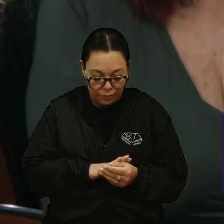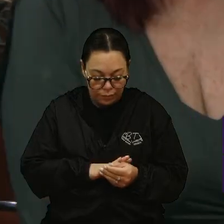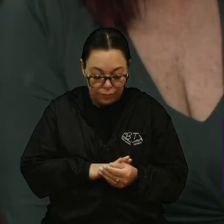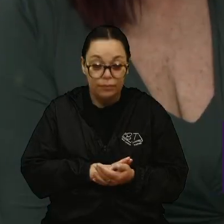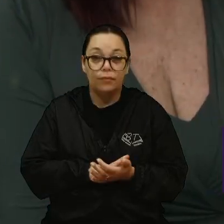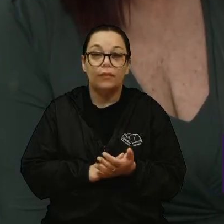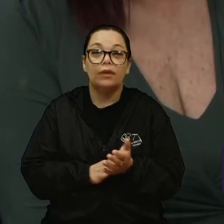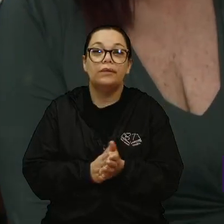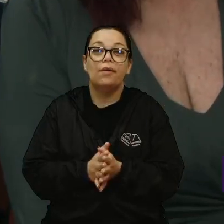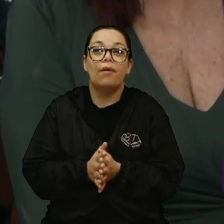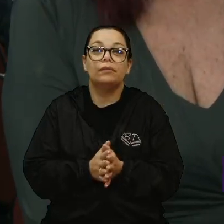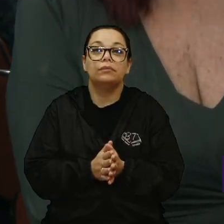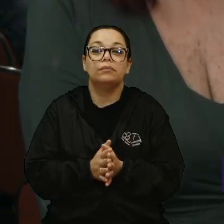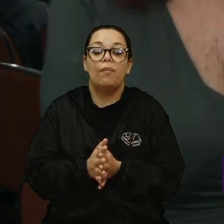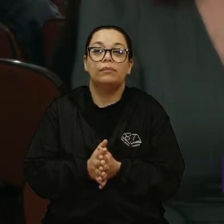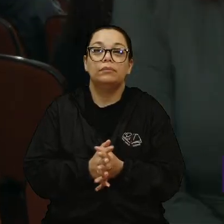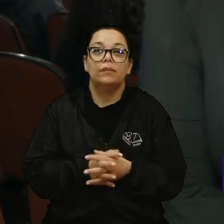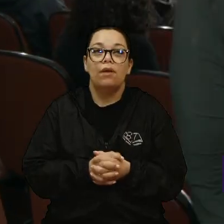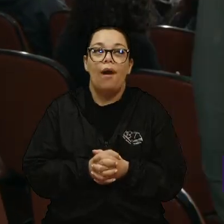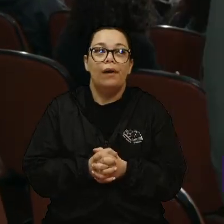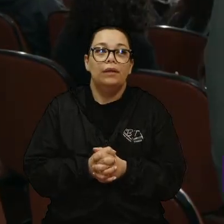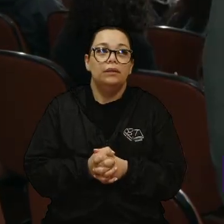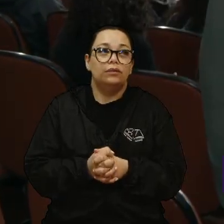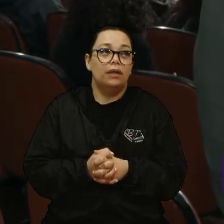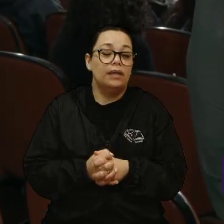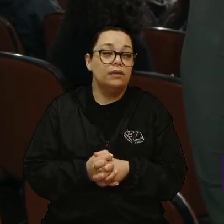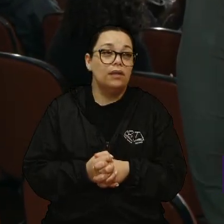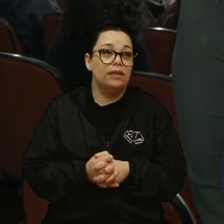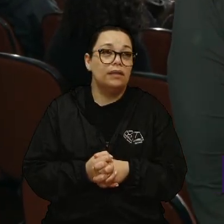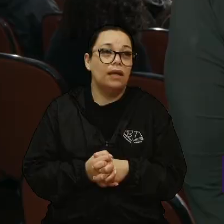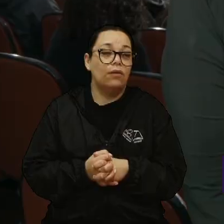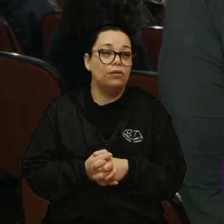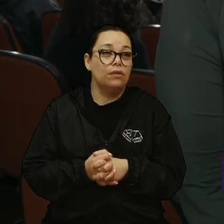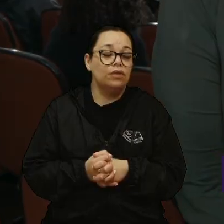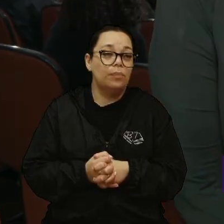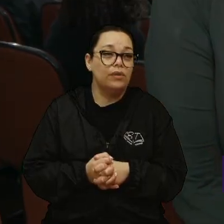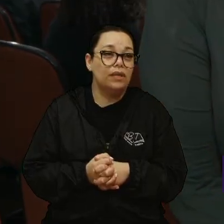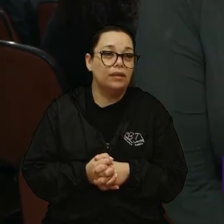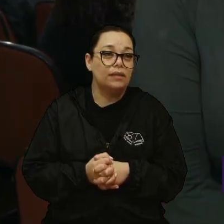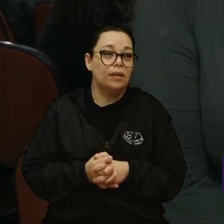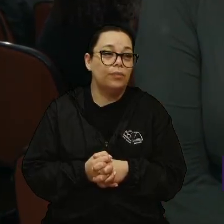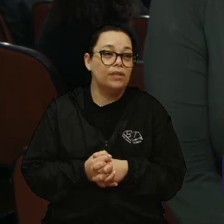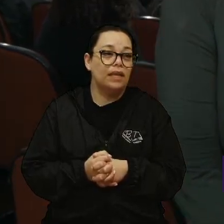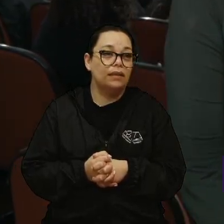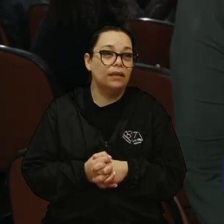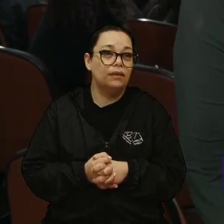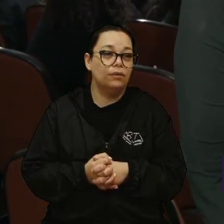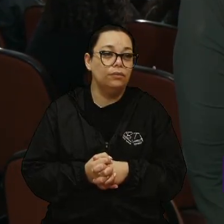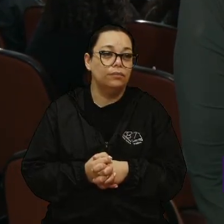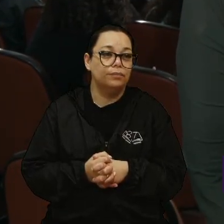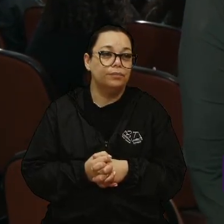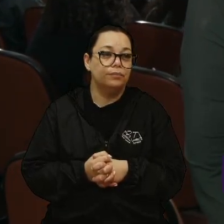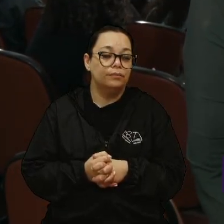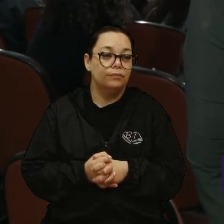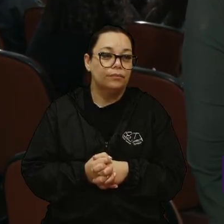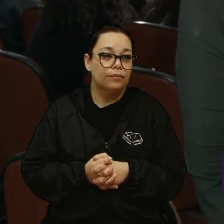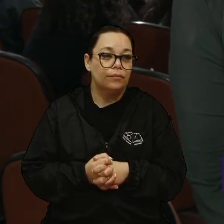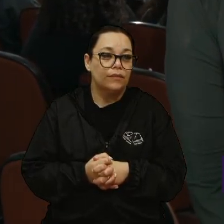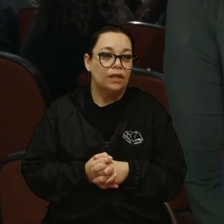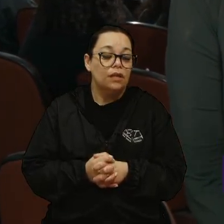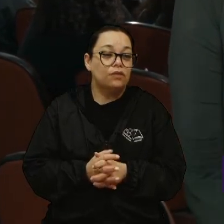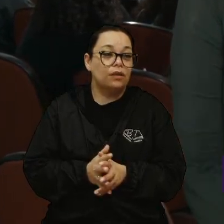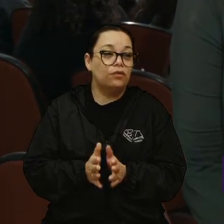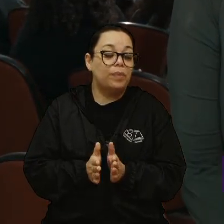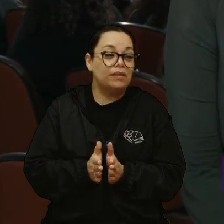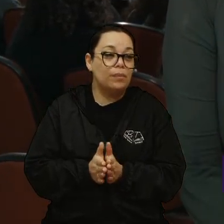Direitos Humanos aqui da Casa Legislativa. Vereadora Rose, reconheceu o trabalho da professora Ana. A professora Ana era a minha fonte,